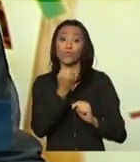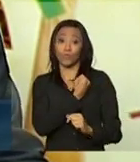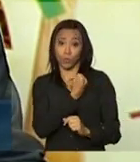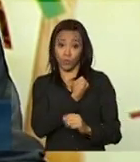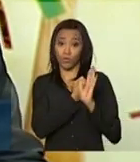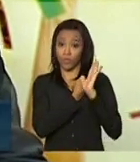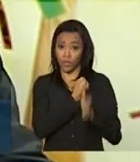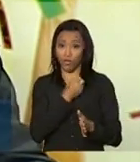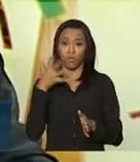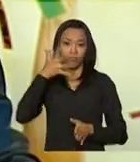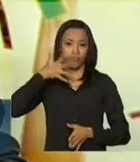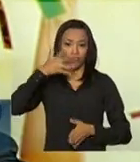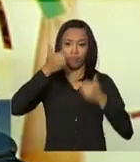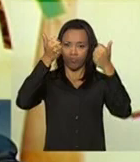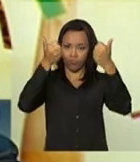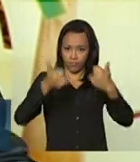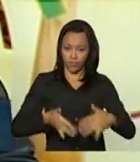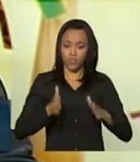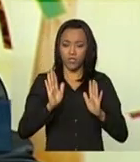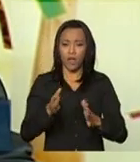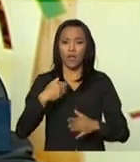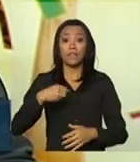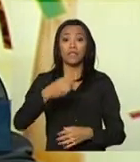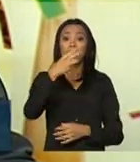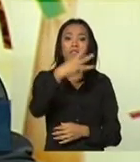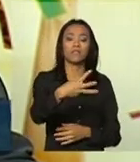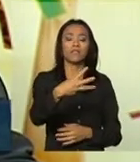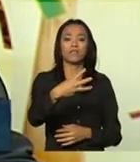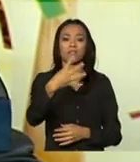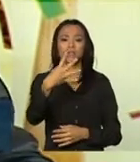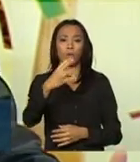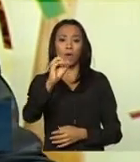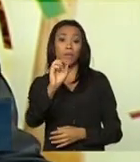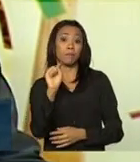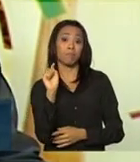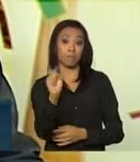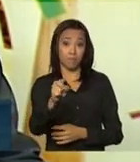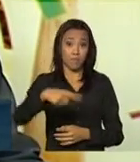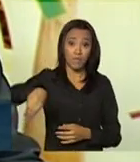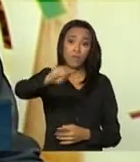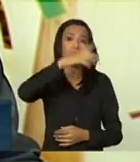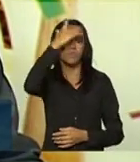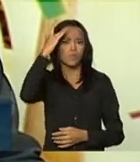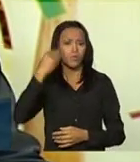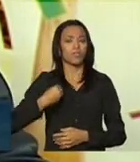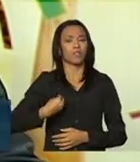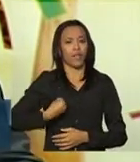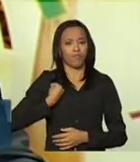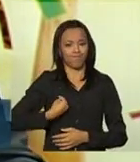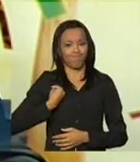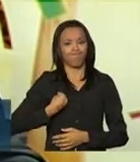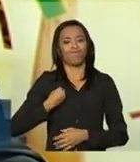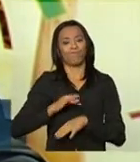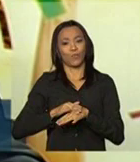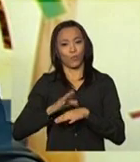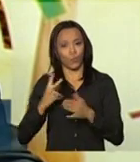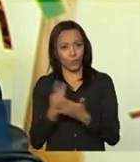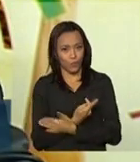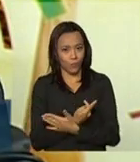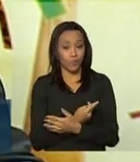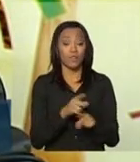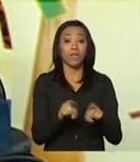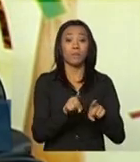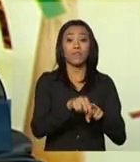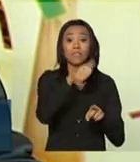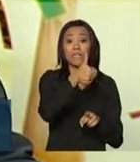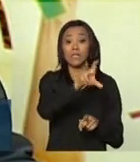Jarbas mencionou. Nós estamos falando de 340 mil brasileiros em tratamento e estamos falando de 150